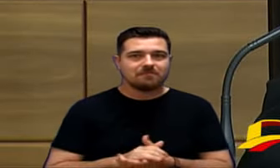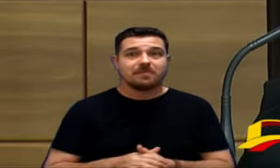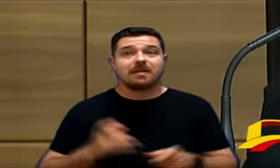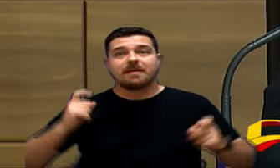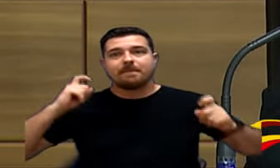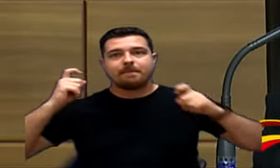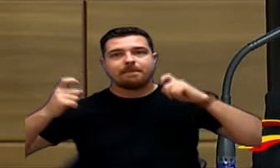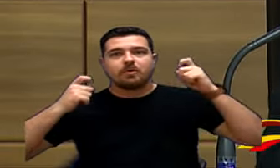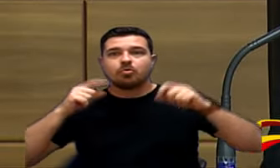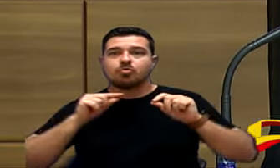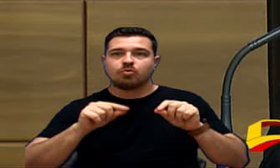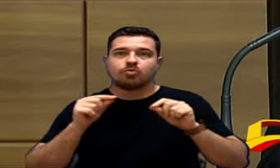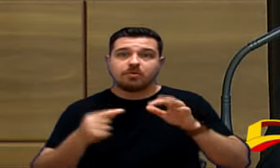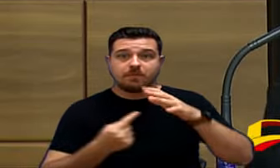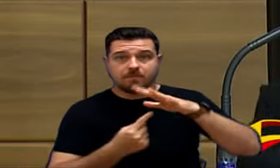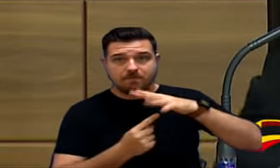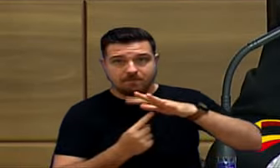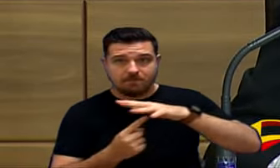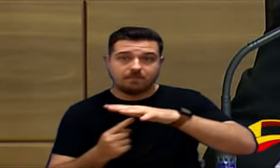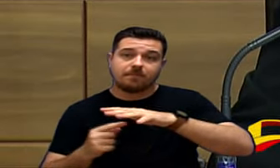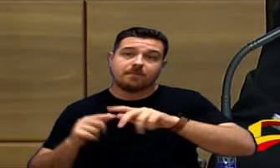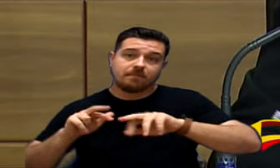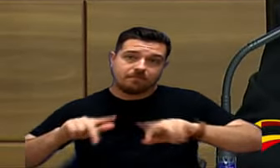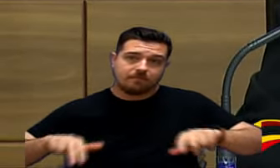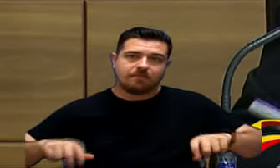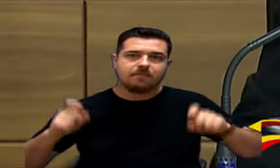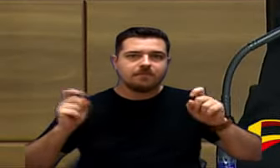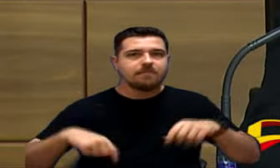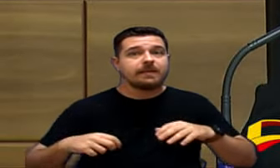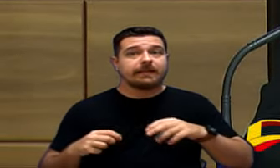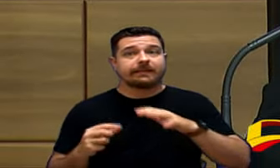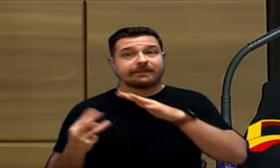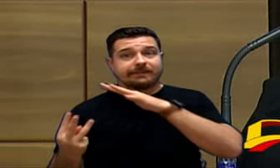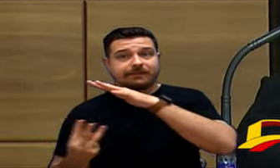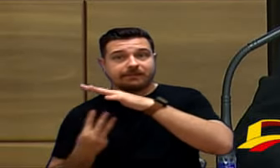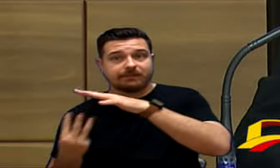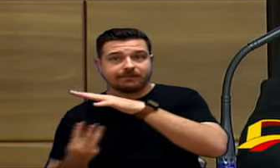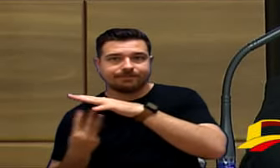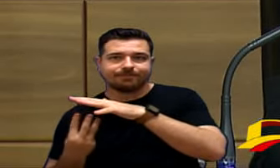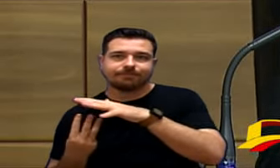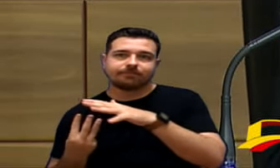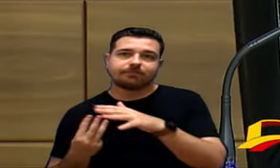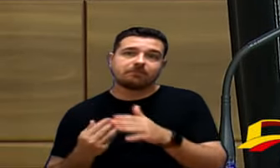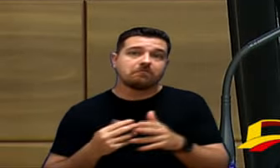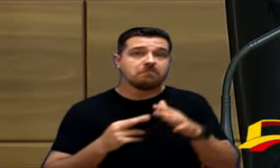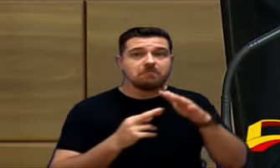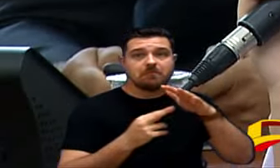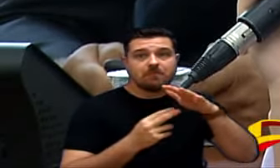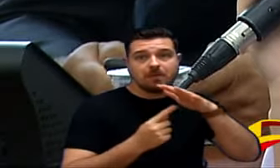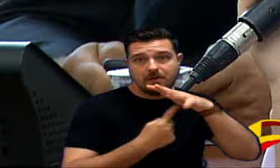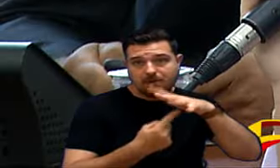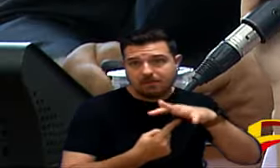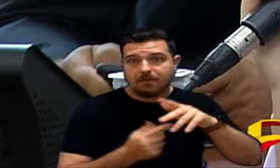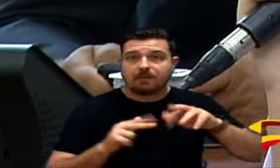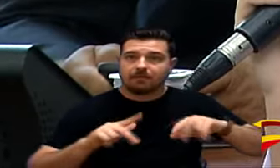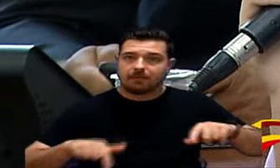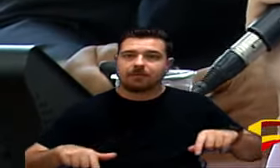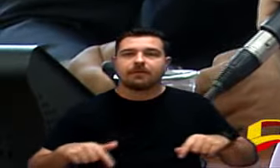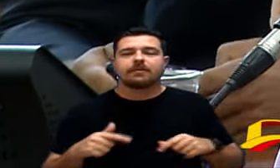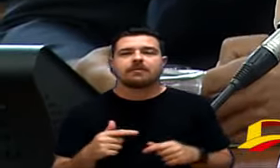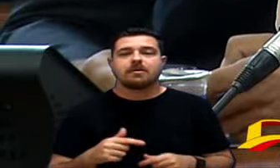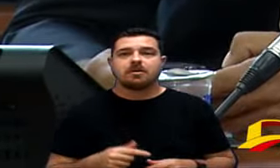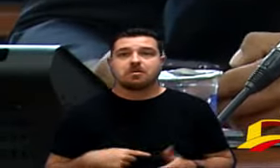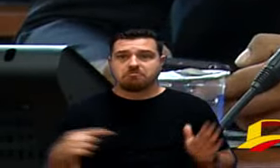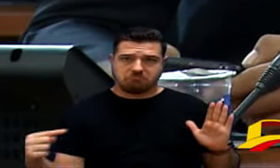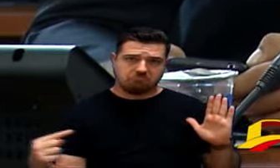preocupação dos parques que foram que tem a possibilidade de ser terceirizados né praças inclusive é uma denúncia que eu faço